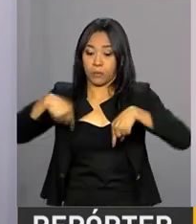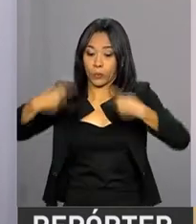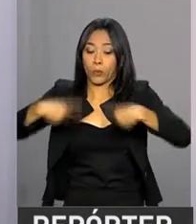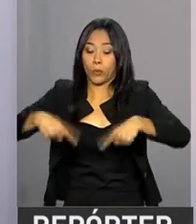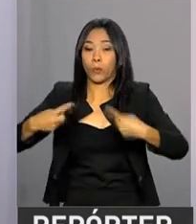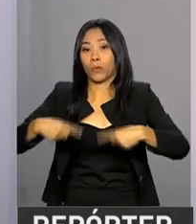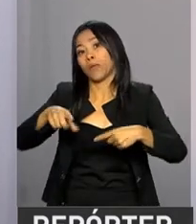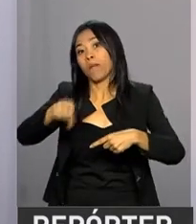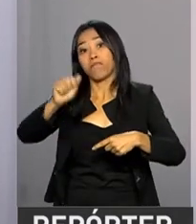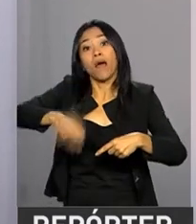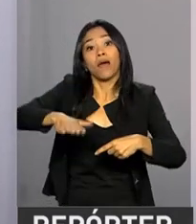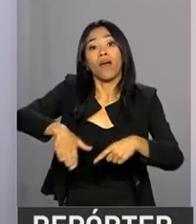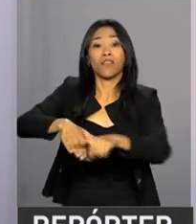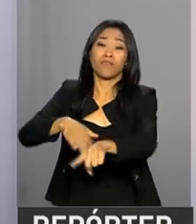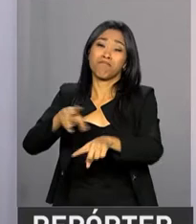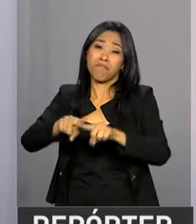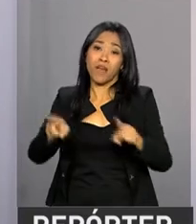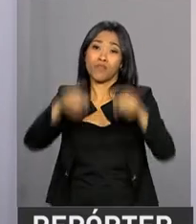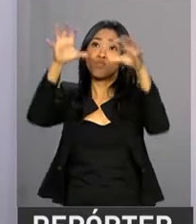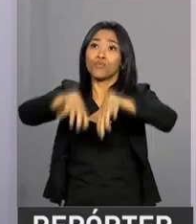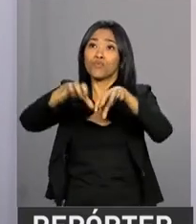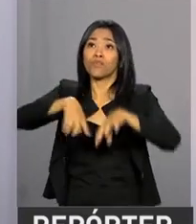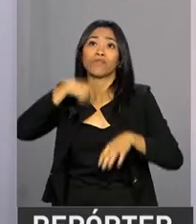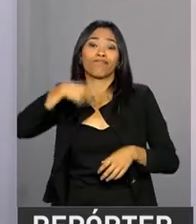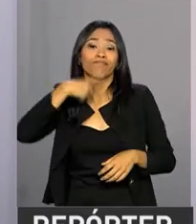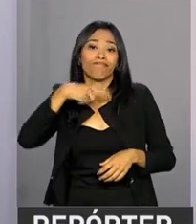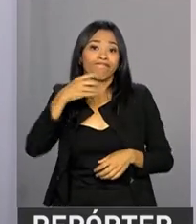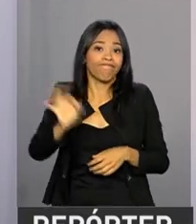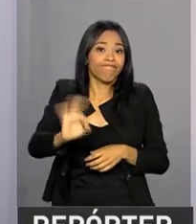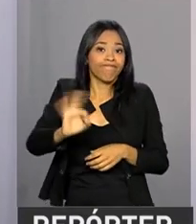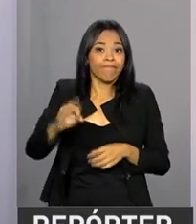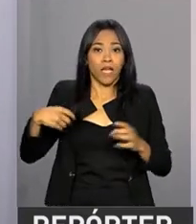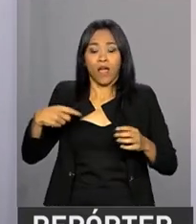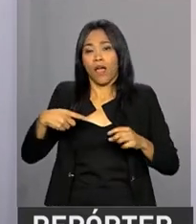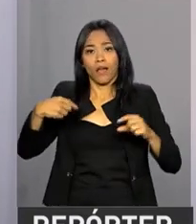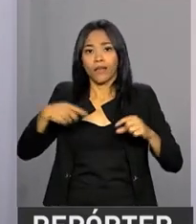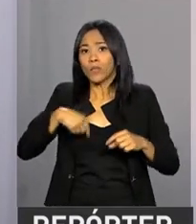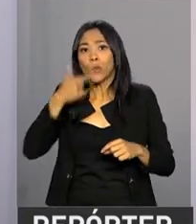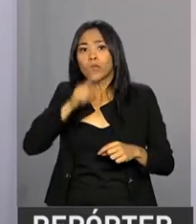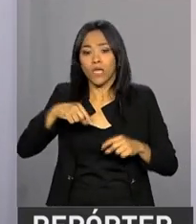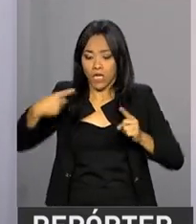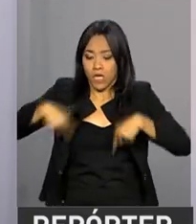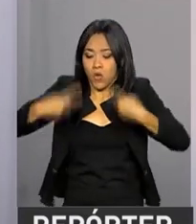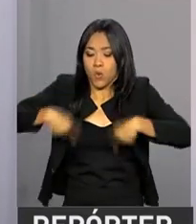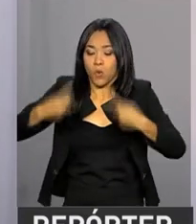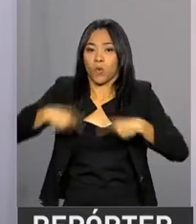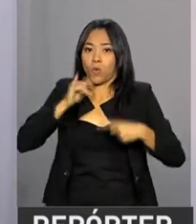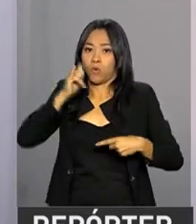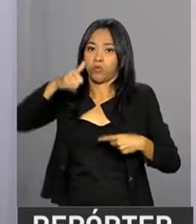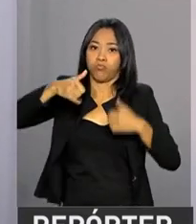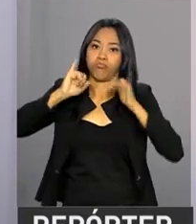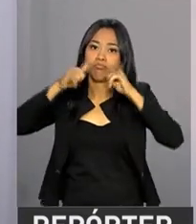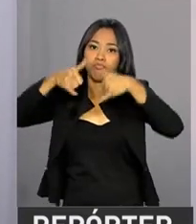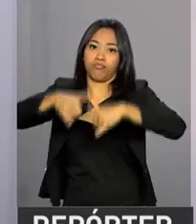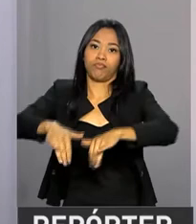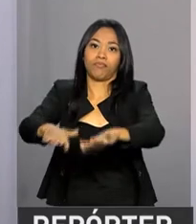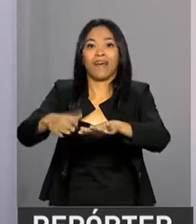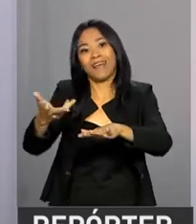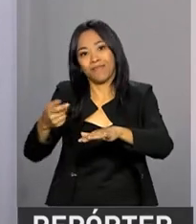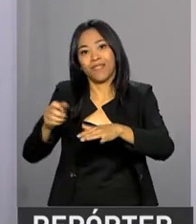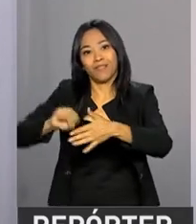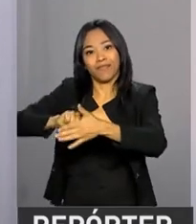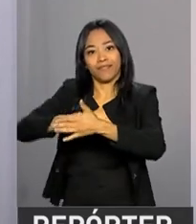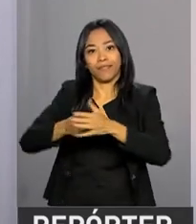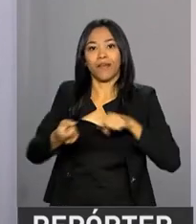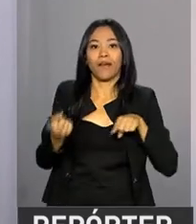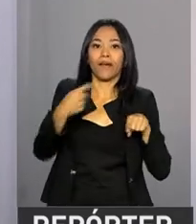água no reservatório dificuldade a limitação dessa geração com base fonte da elétrica portanto tem que acionar técnica que via